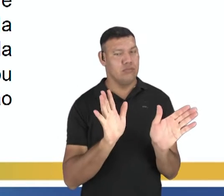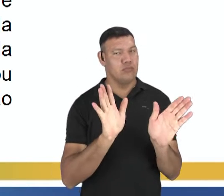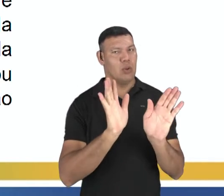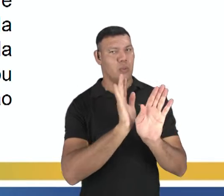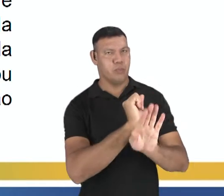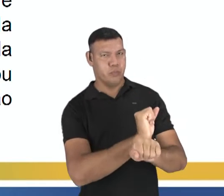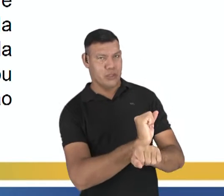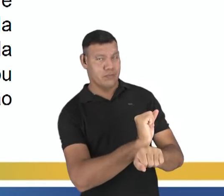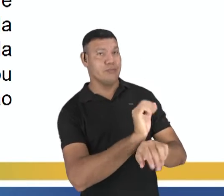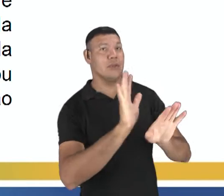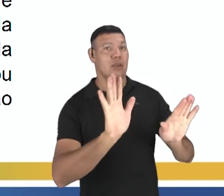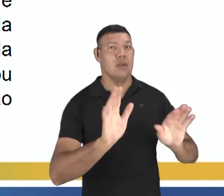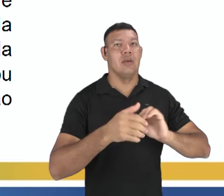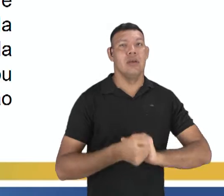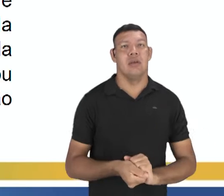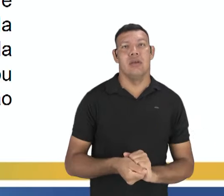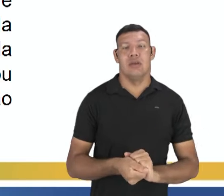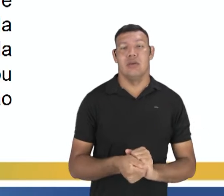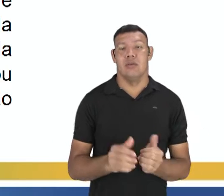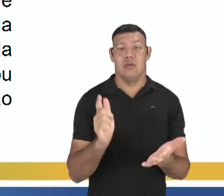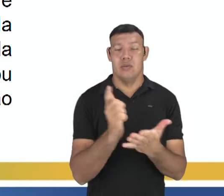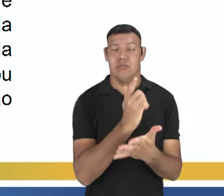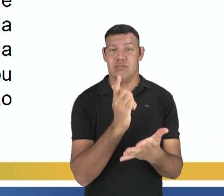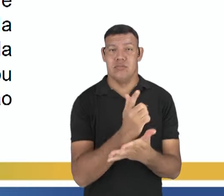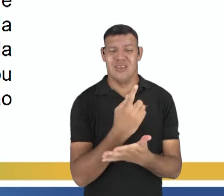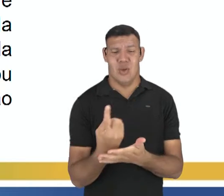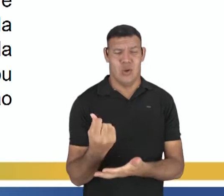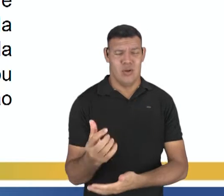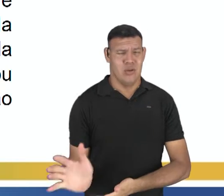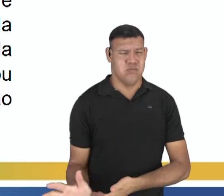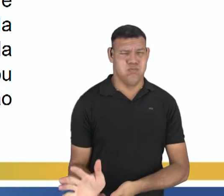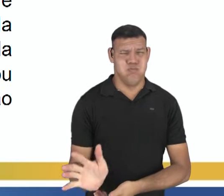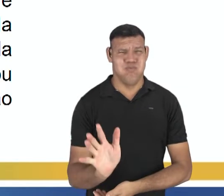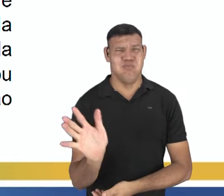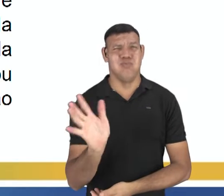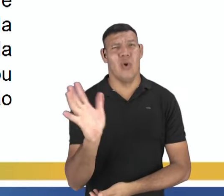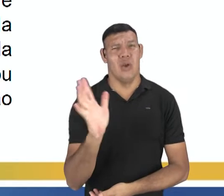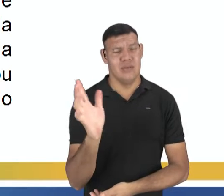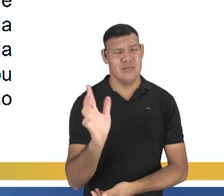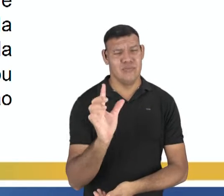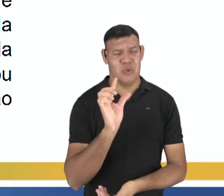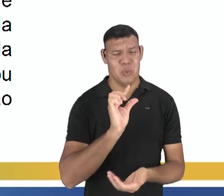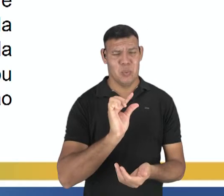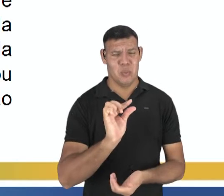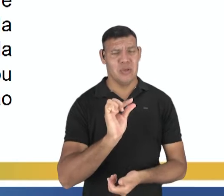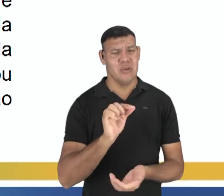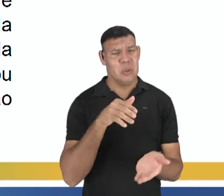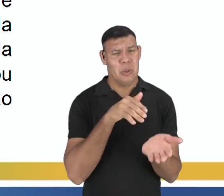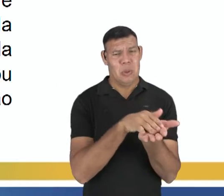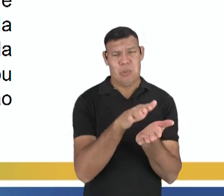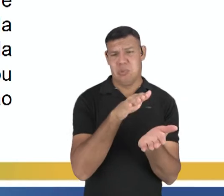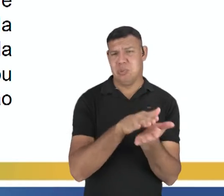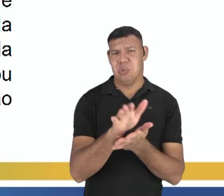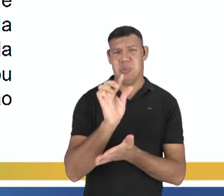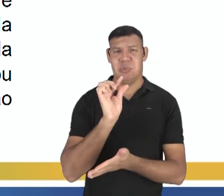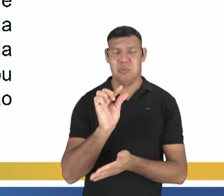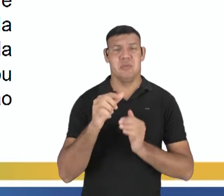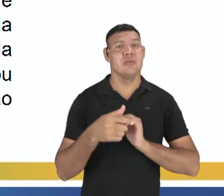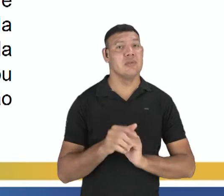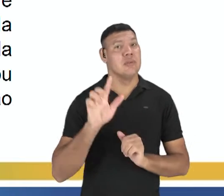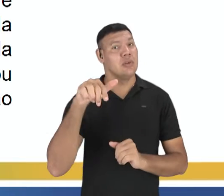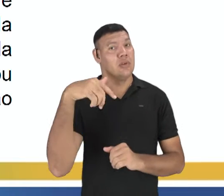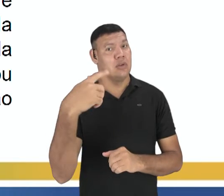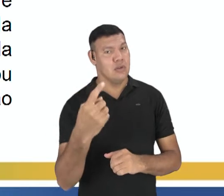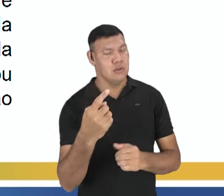eram caros, poucos as reproduções das obras eram feitas pelos copistas, eram